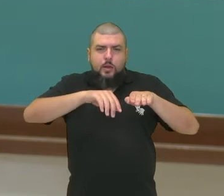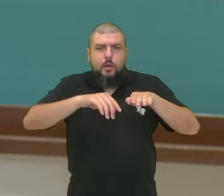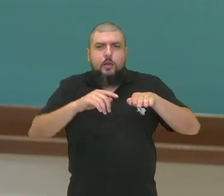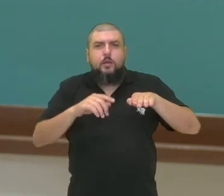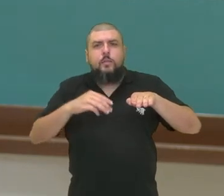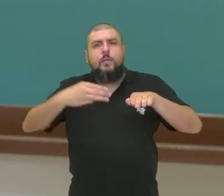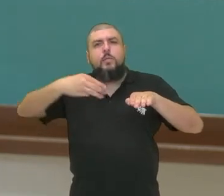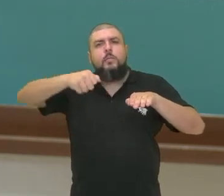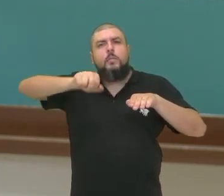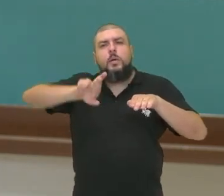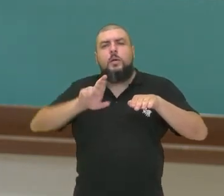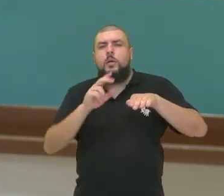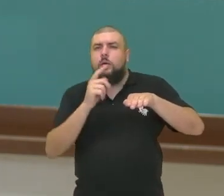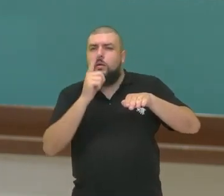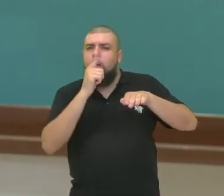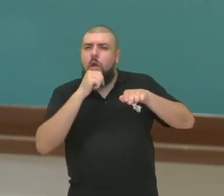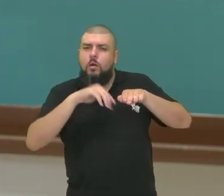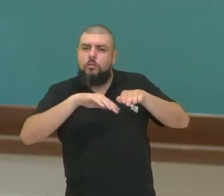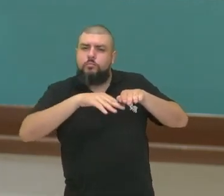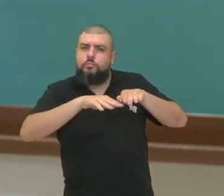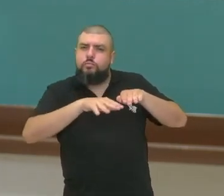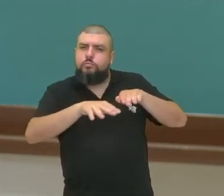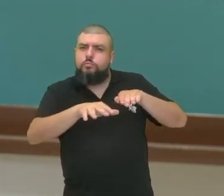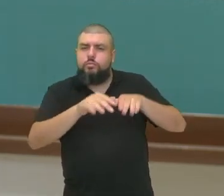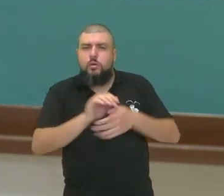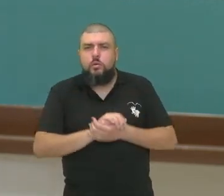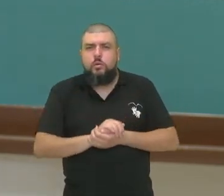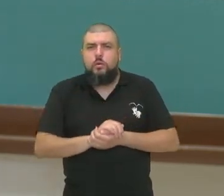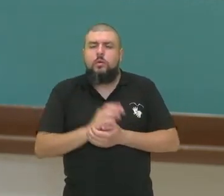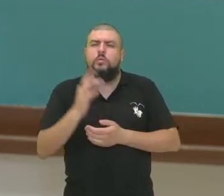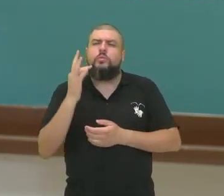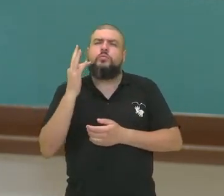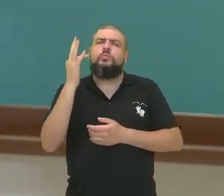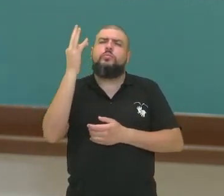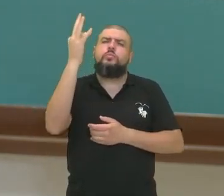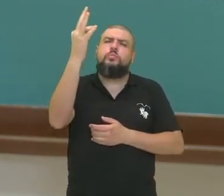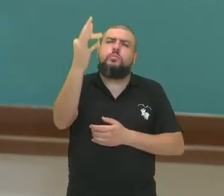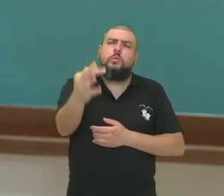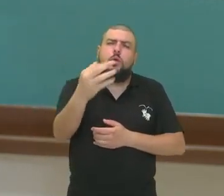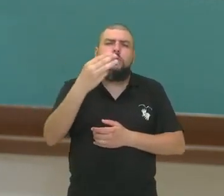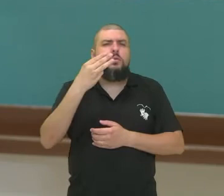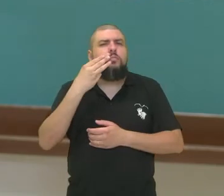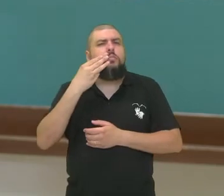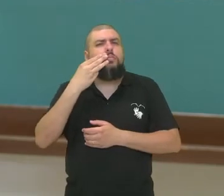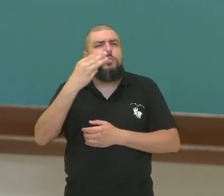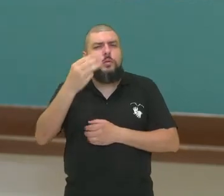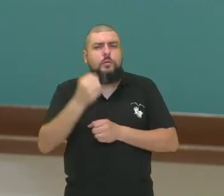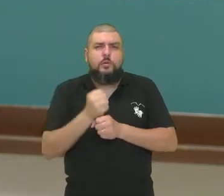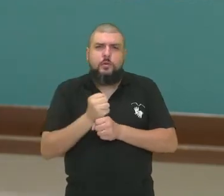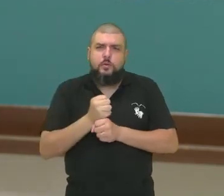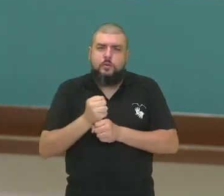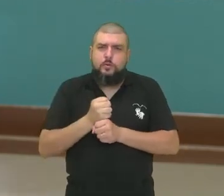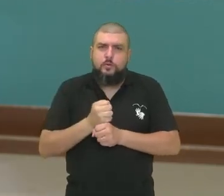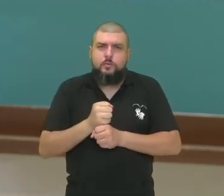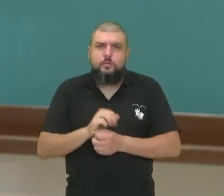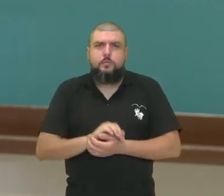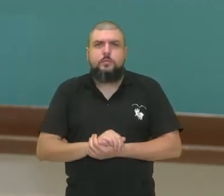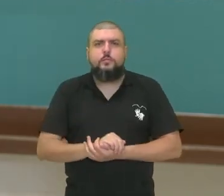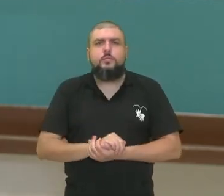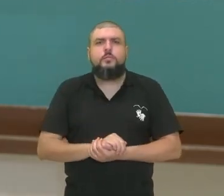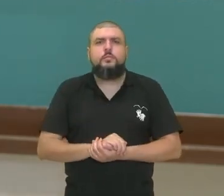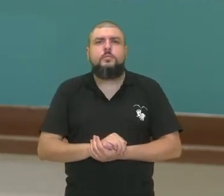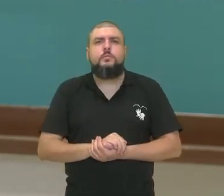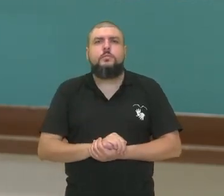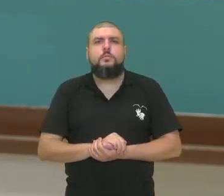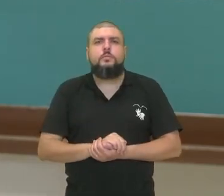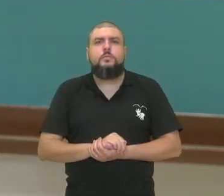separando aí até hoje. Então, daqui a milhões de anos, então, o continente poderá ficar nessa configuração, por exemplo, ok?